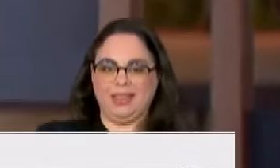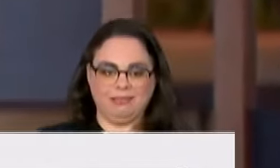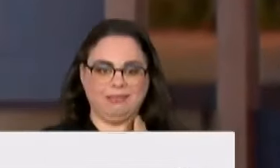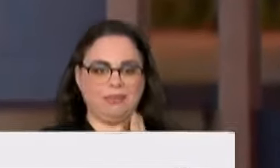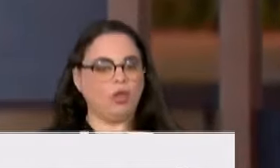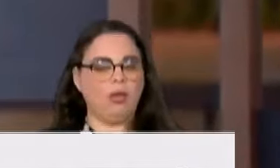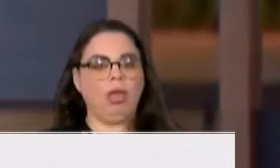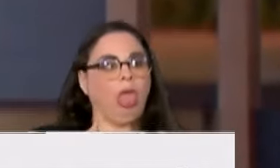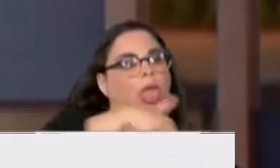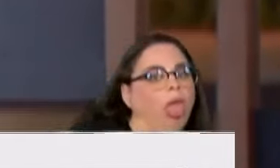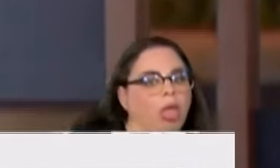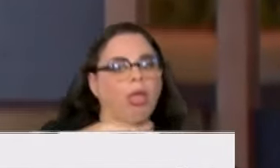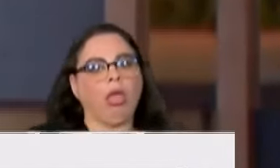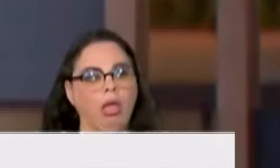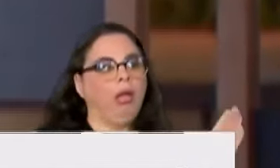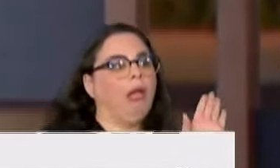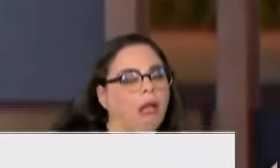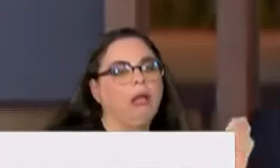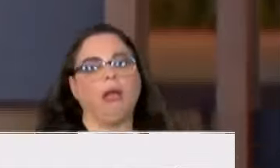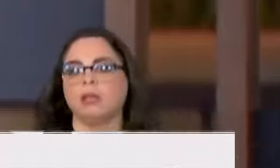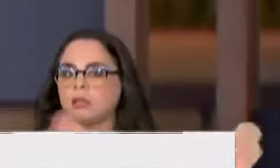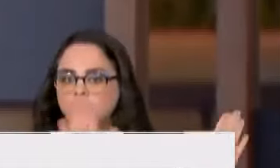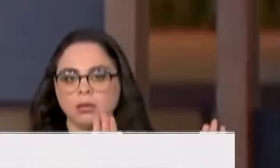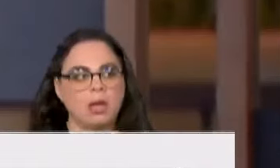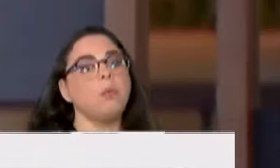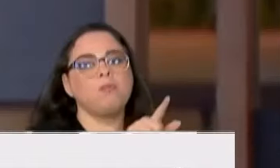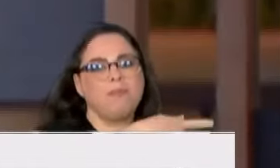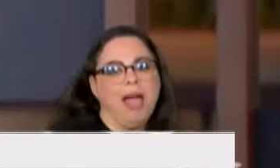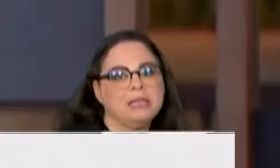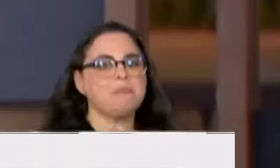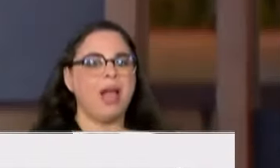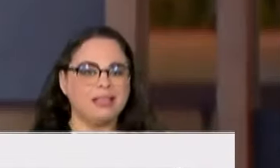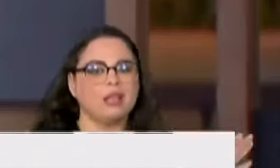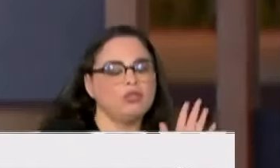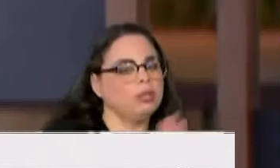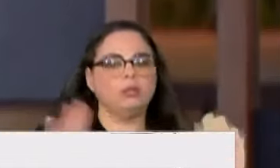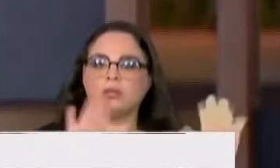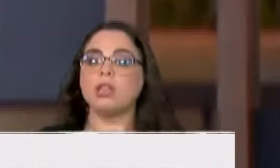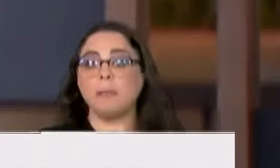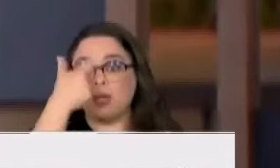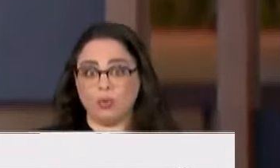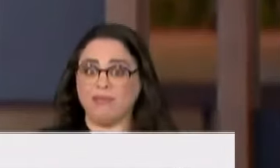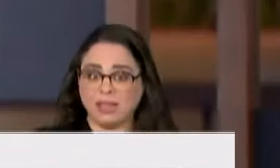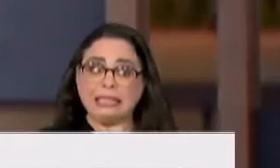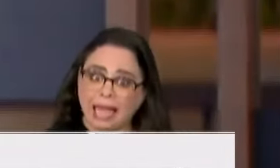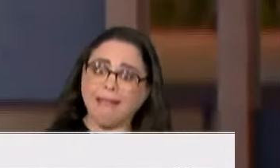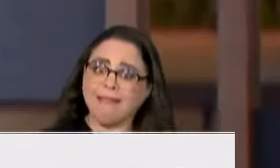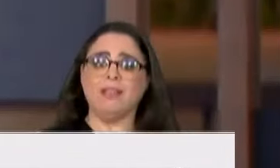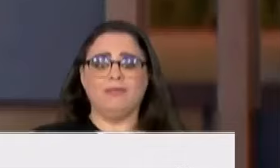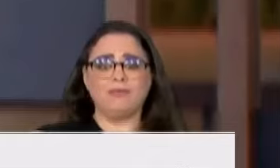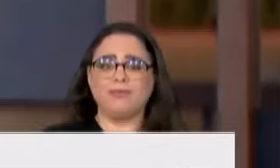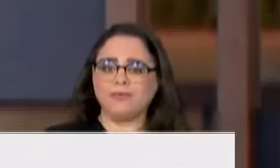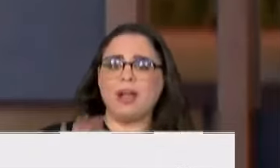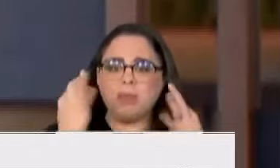nenhum posicionamento político, nós estamos querendo trazer os brasileiros, quem está lá querendo sobreviver e voltar ao convívio de suas